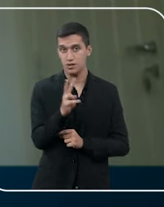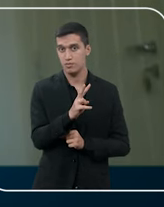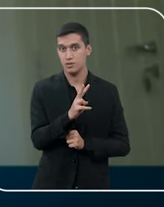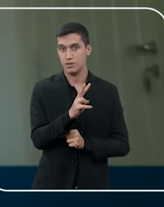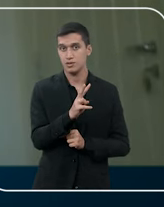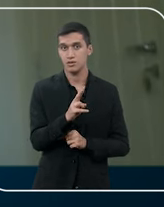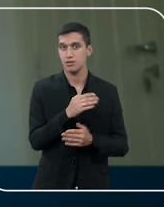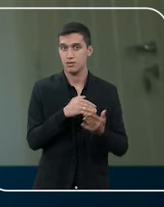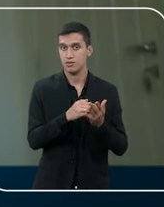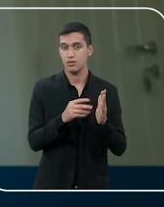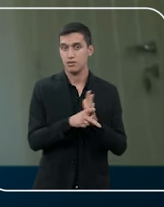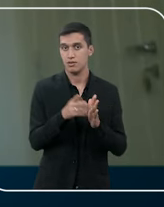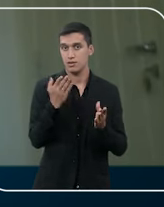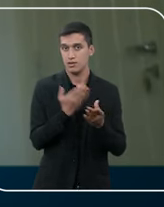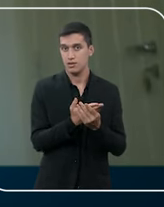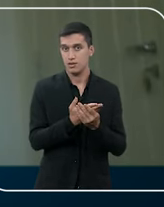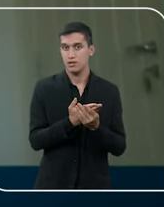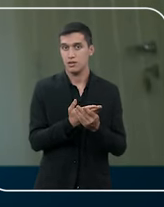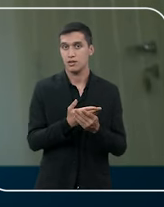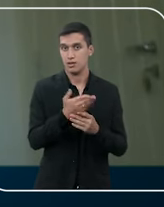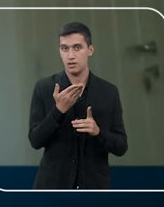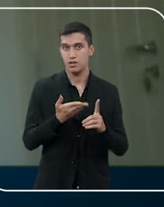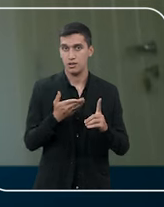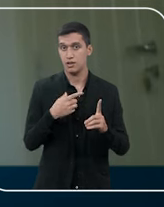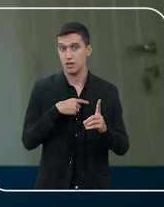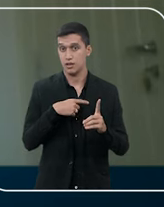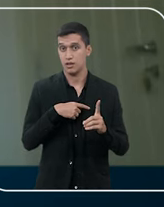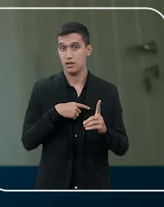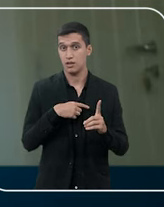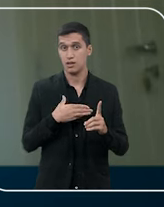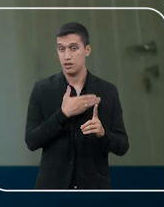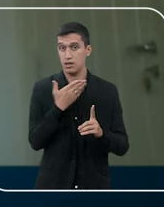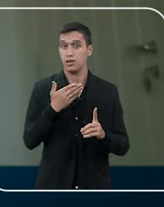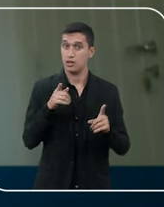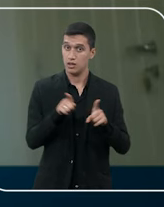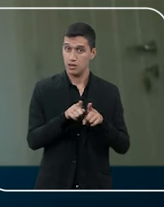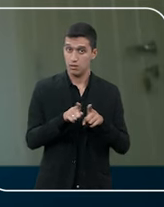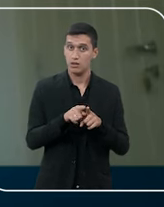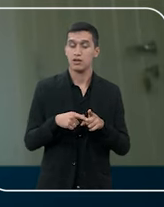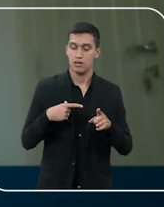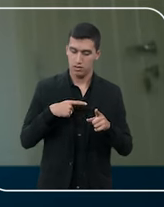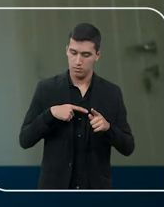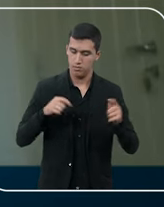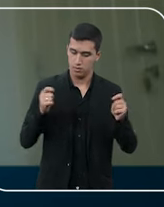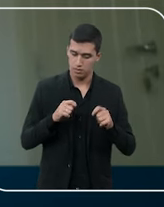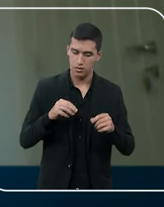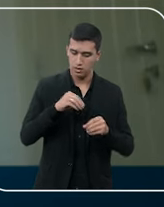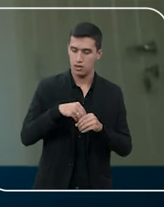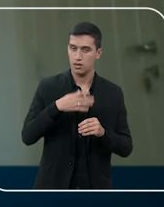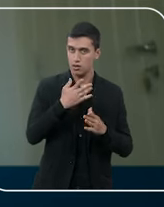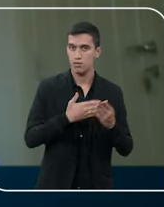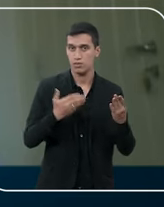que esse médico ele também seja ali uma parte do processo. E aí sim, dentro